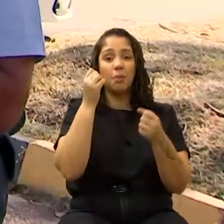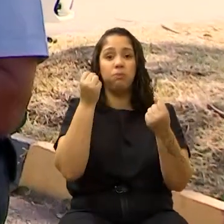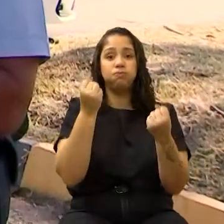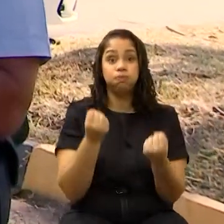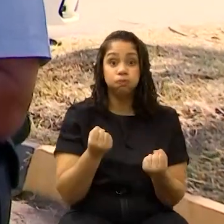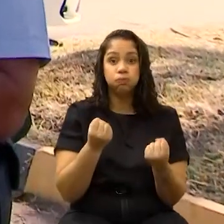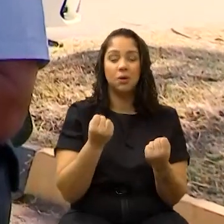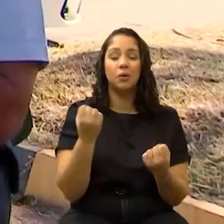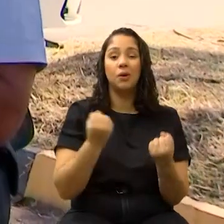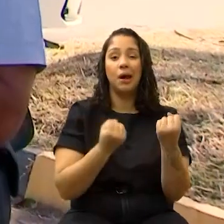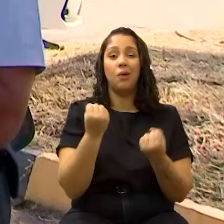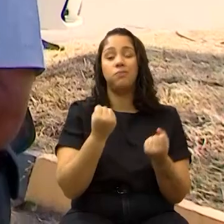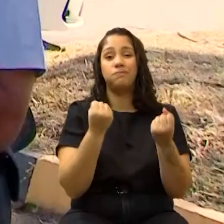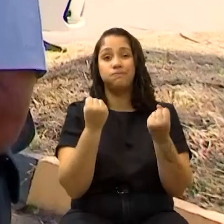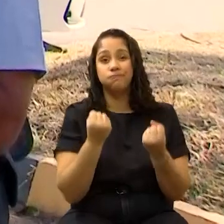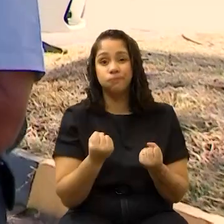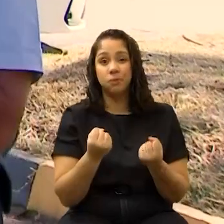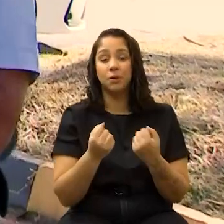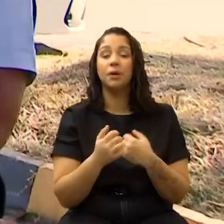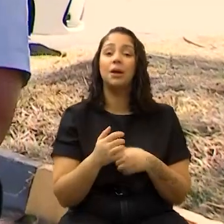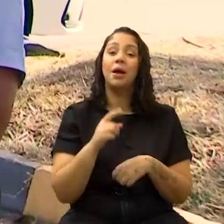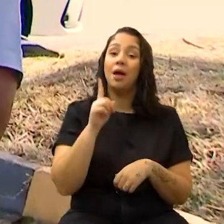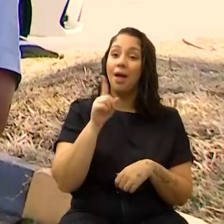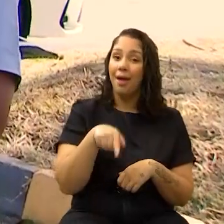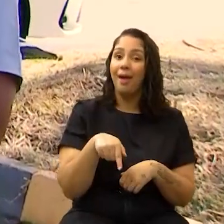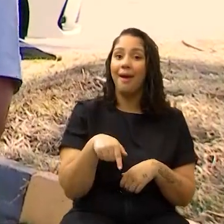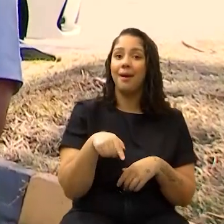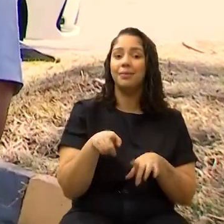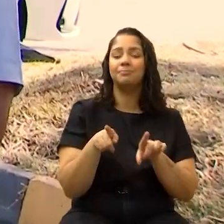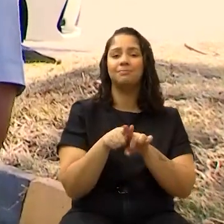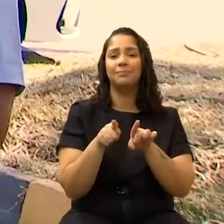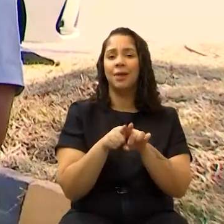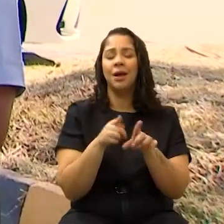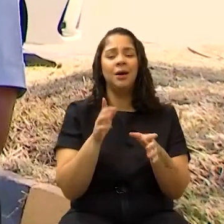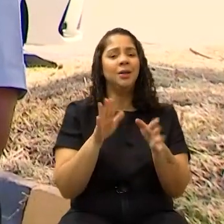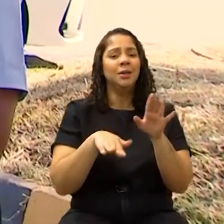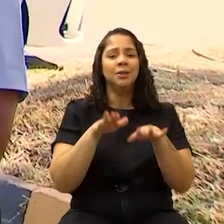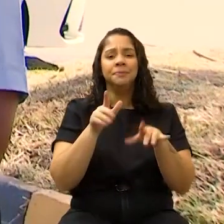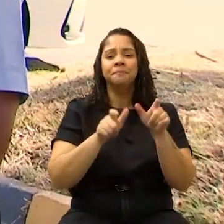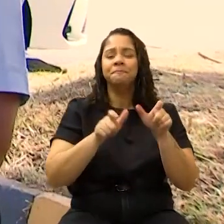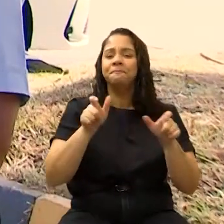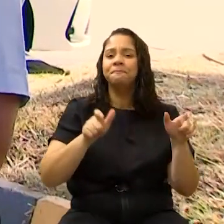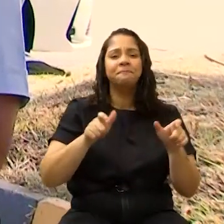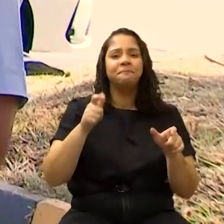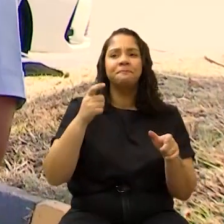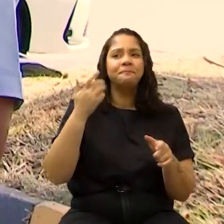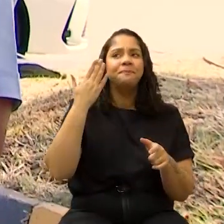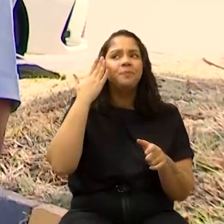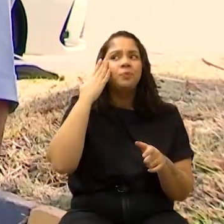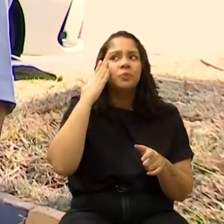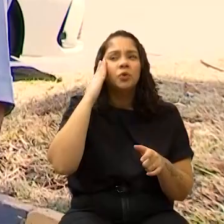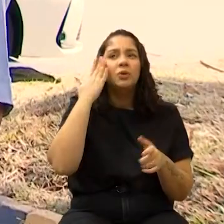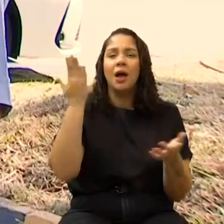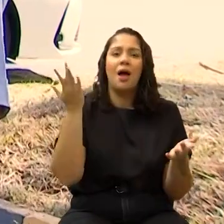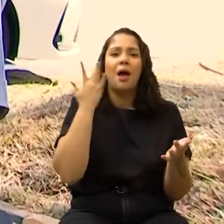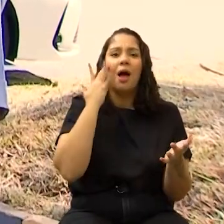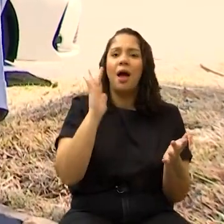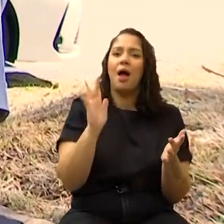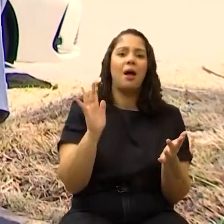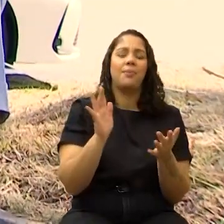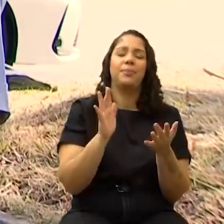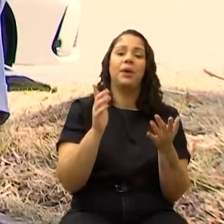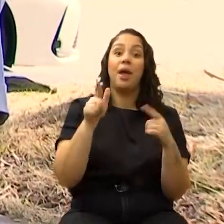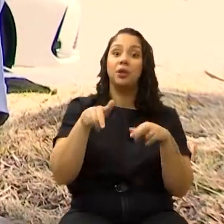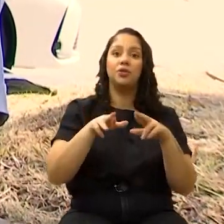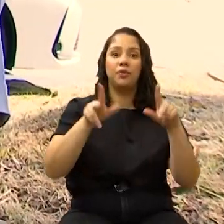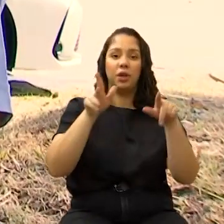né? É o carro ficar pesado. Isso talvez as pessoas não têm tanta noção assim, né, Tenente? Mas